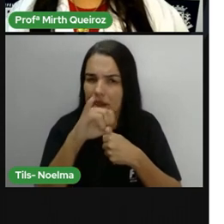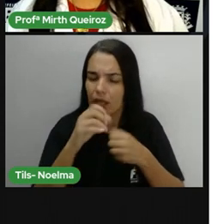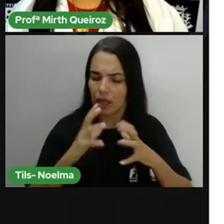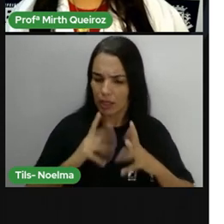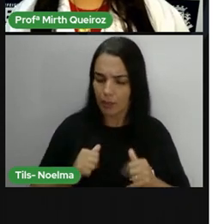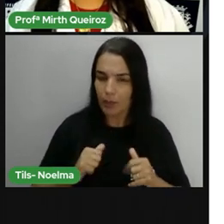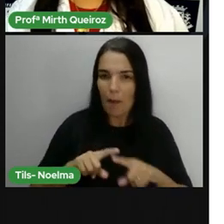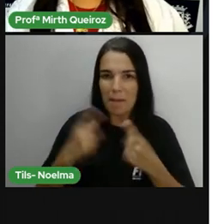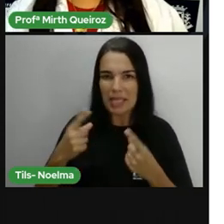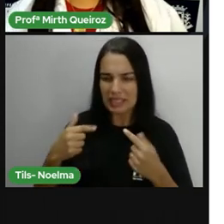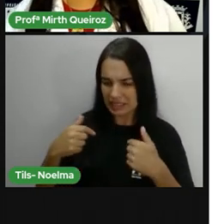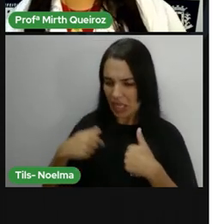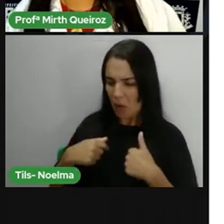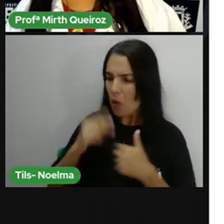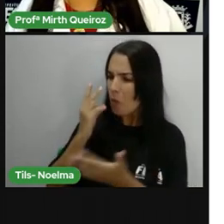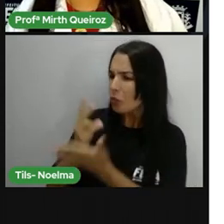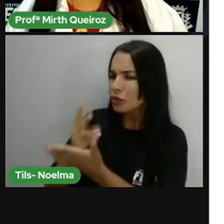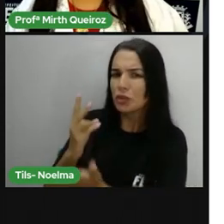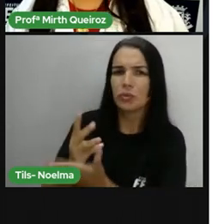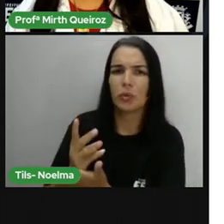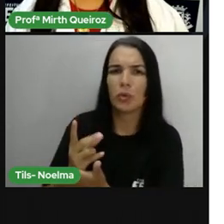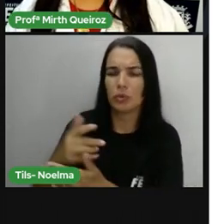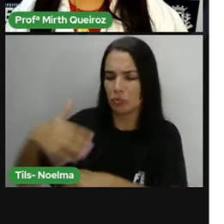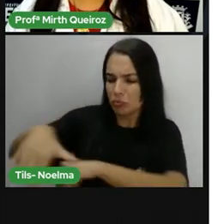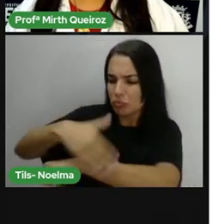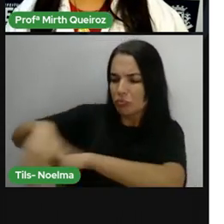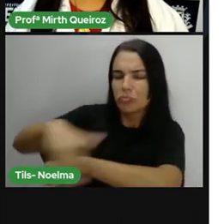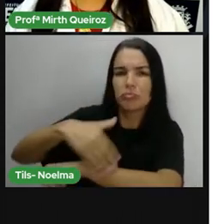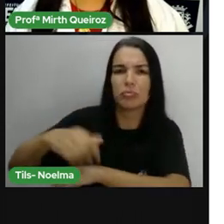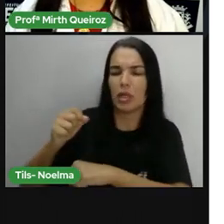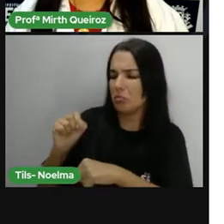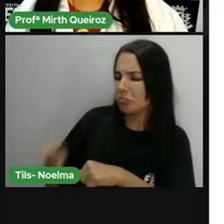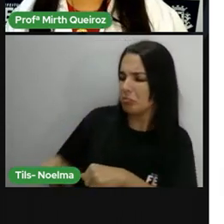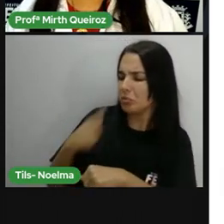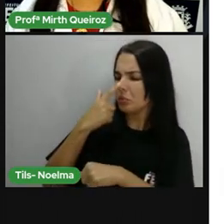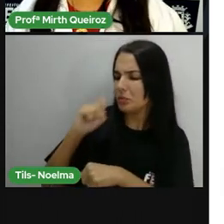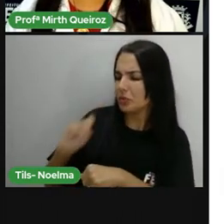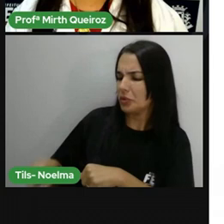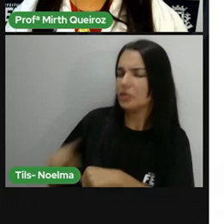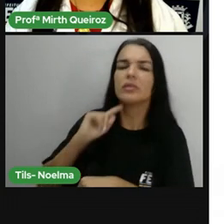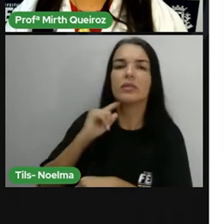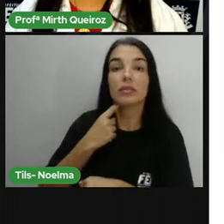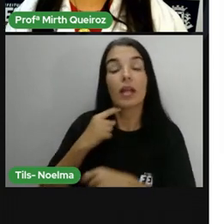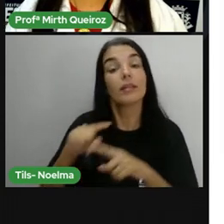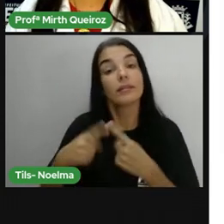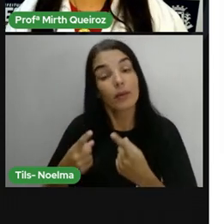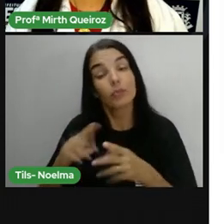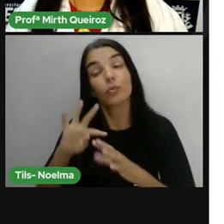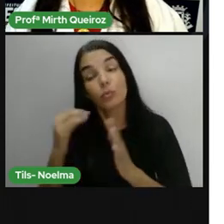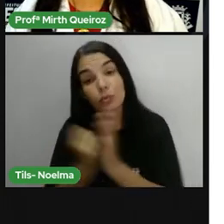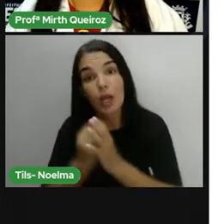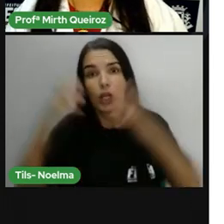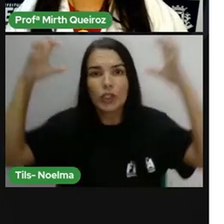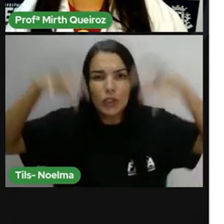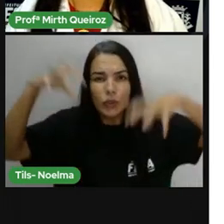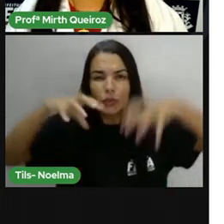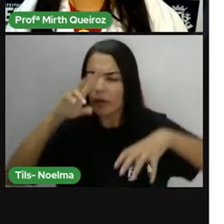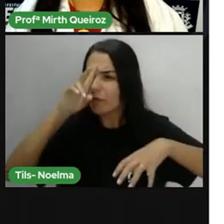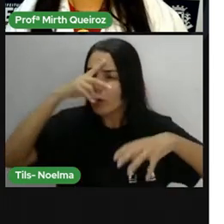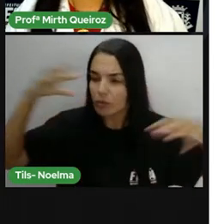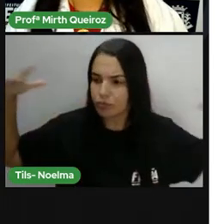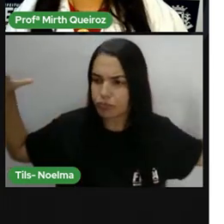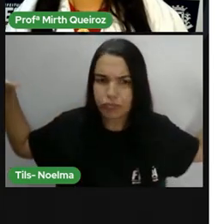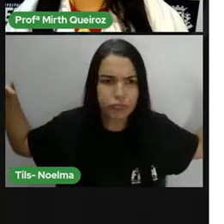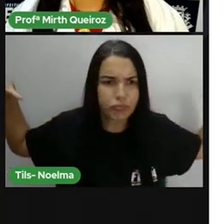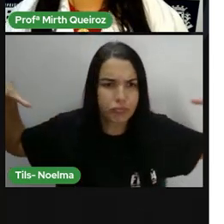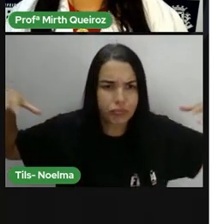jogando lixos, dejetos no chão das ruas, provavelmente tudo isso vai parar dentro dessas lagoas. Quando vier uma chuva, né, esse